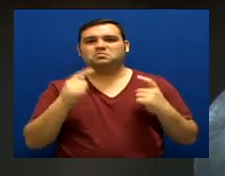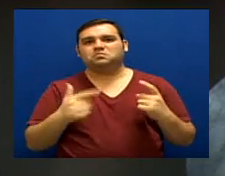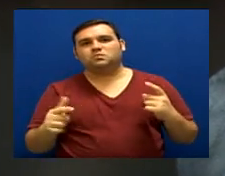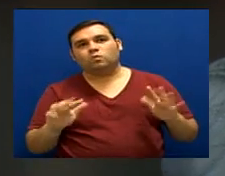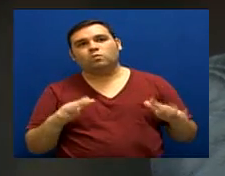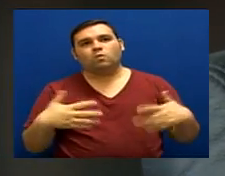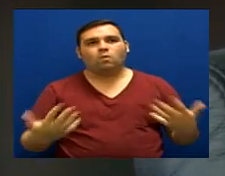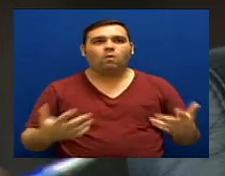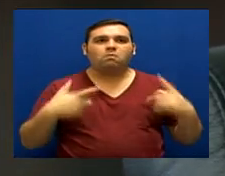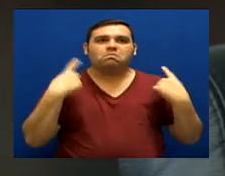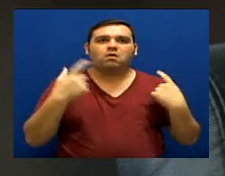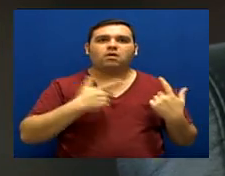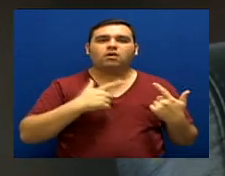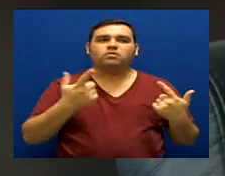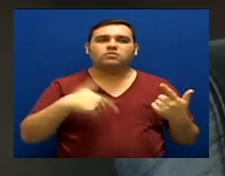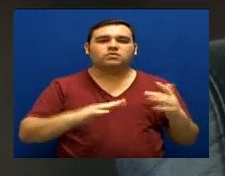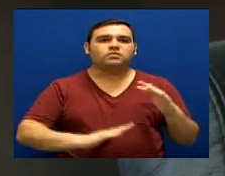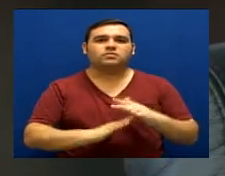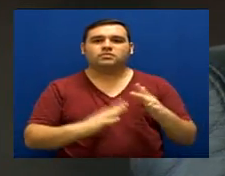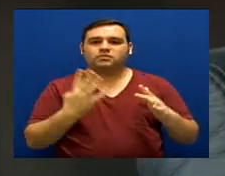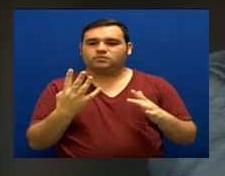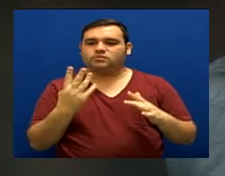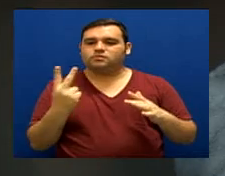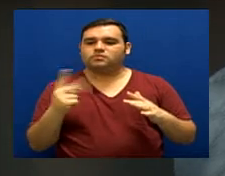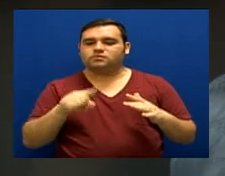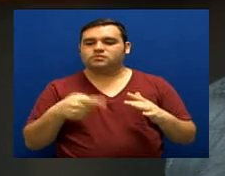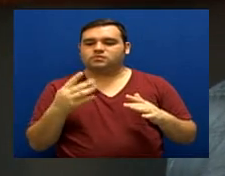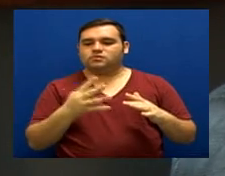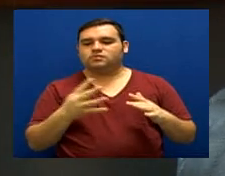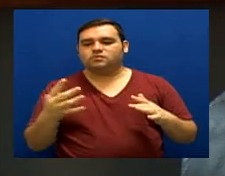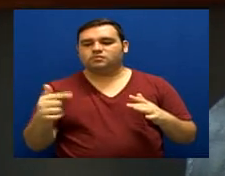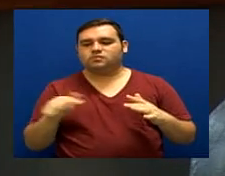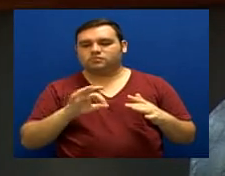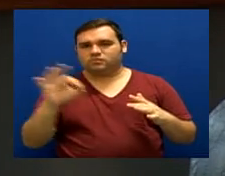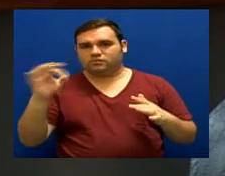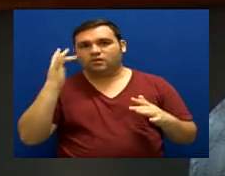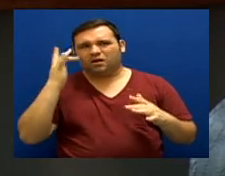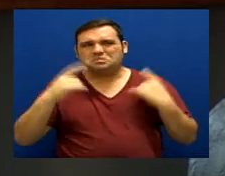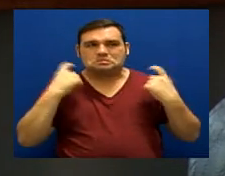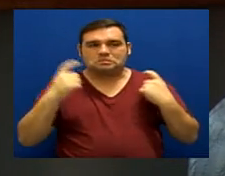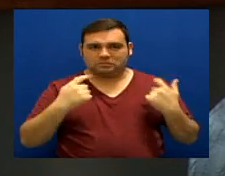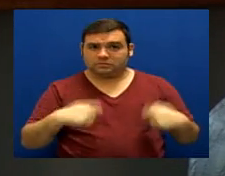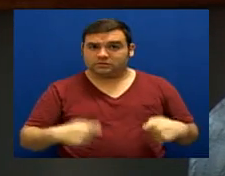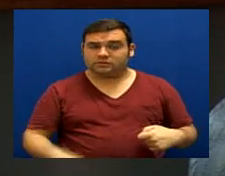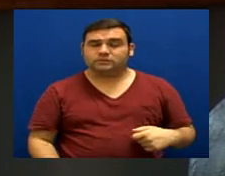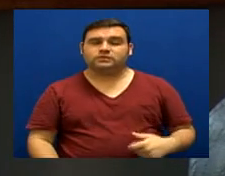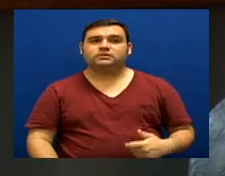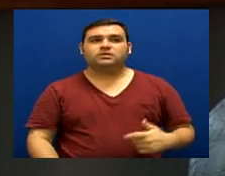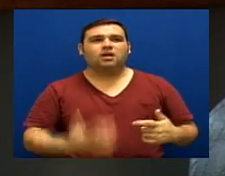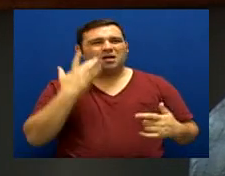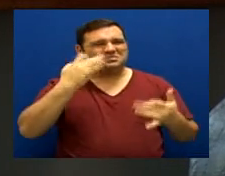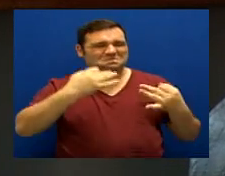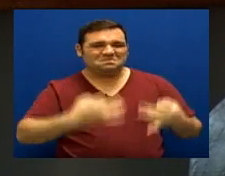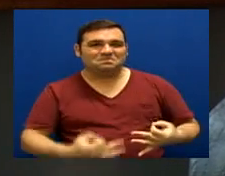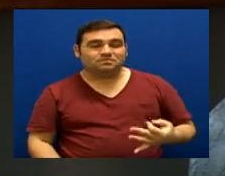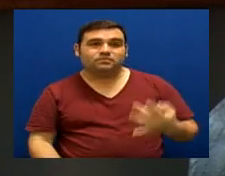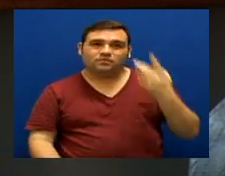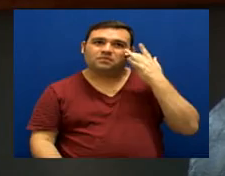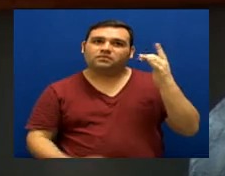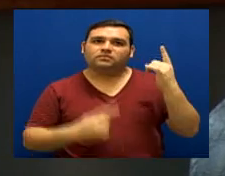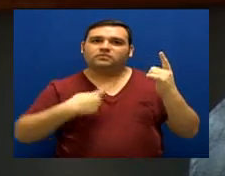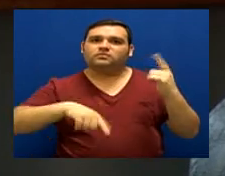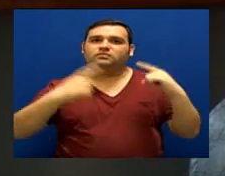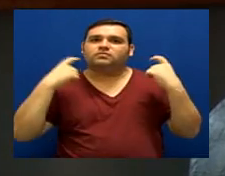considera preocupante que nós chegamos nesse segmento e 42 veículos a 47% eu considero razoável eu considero